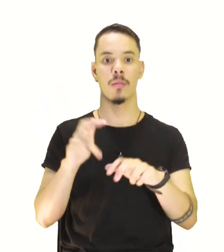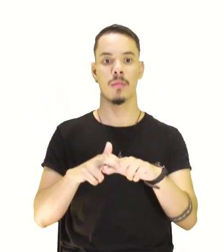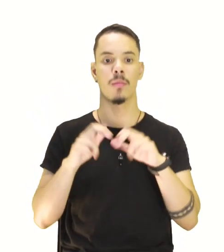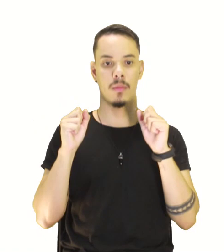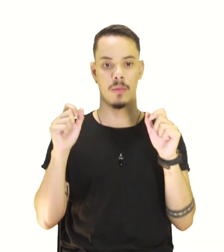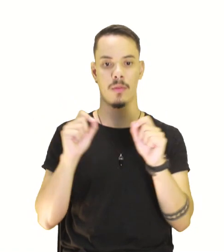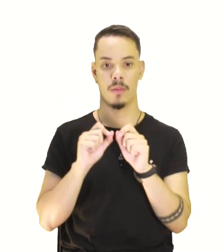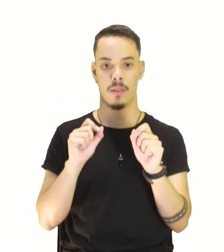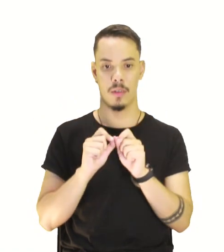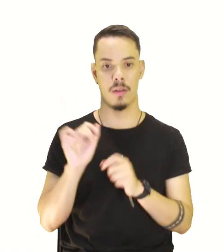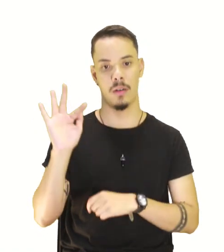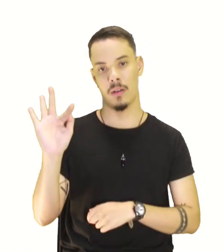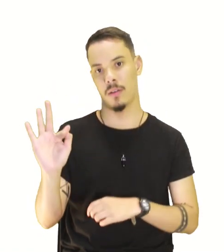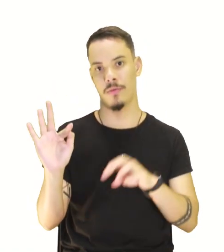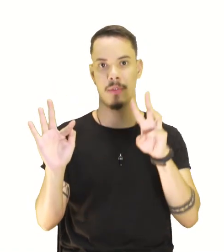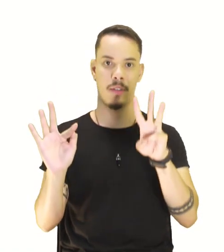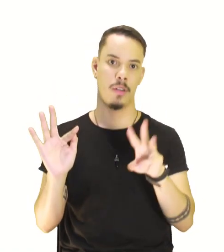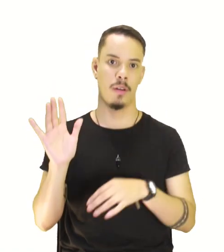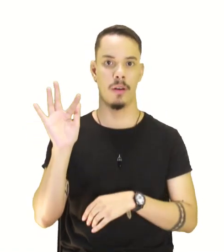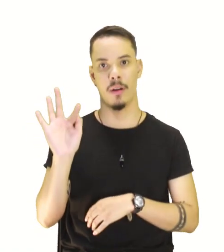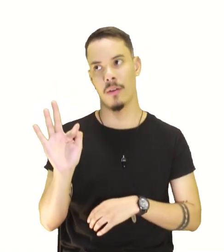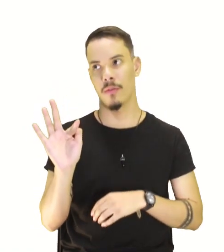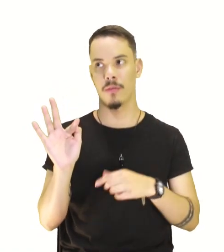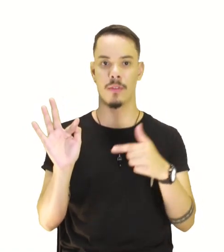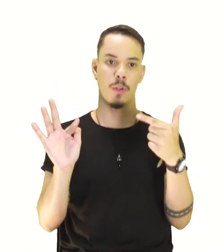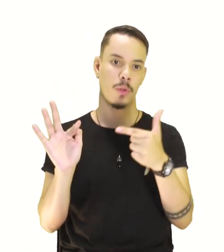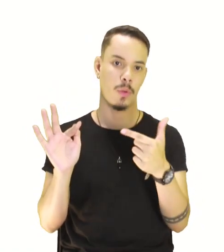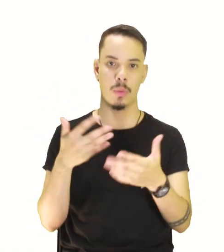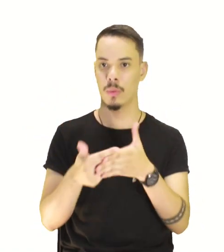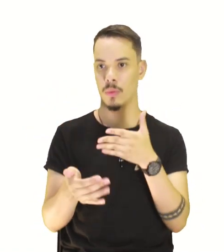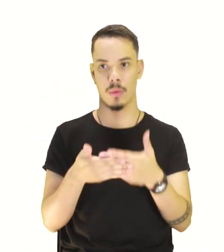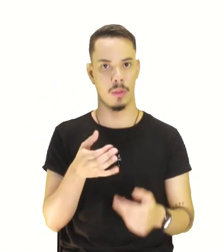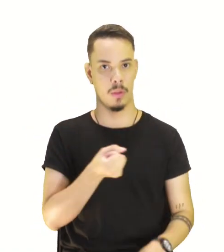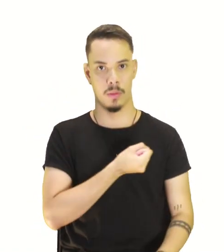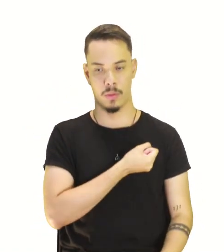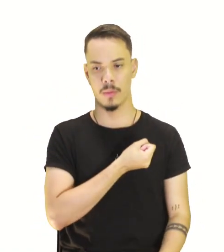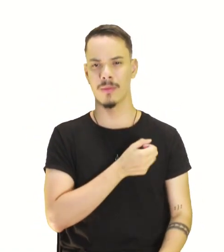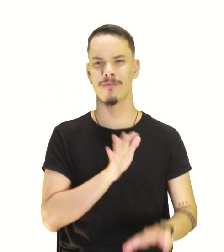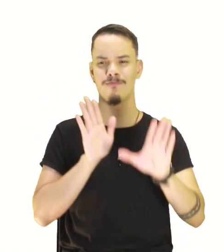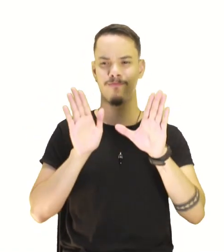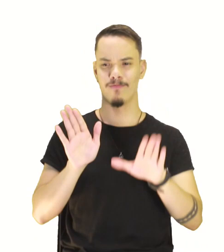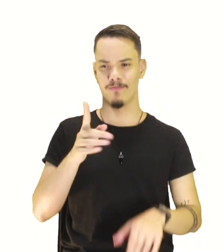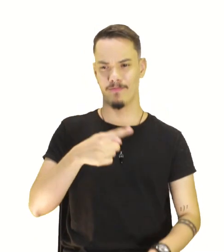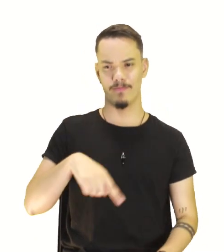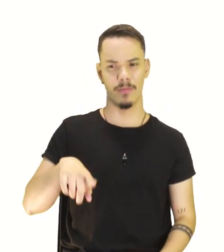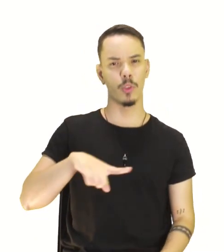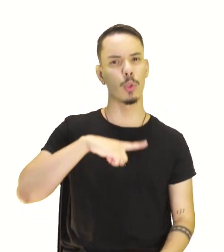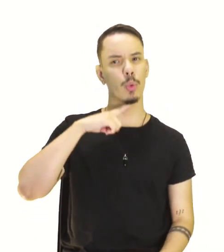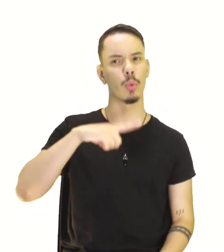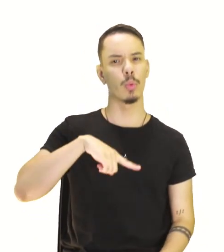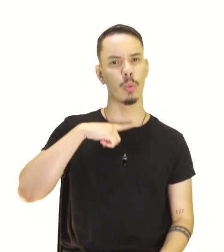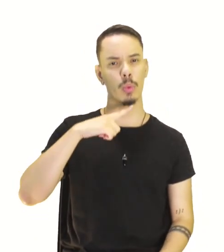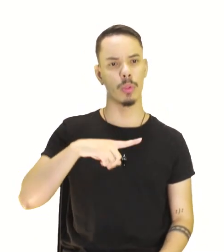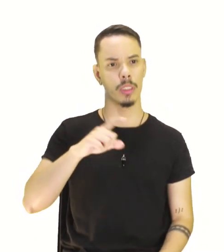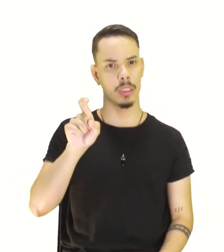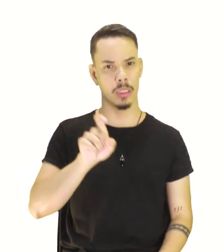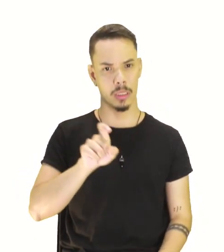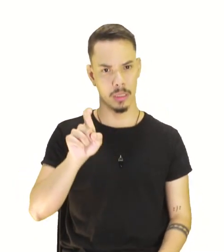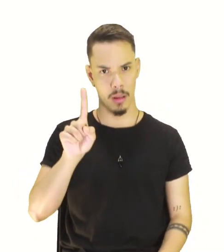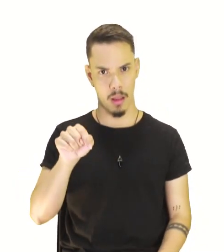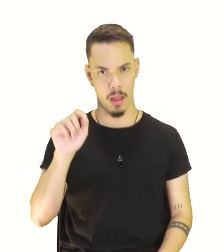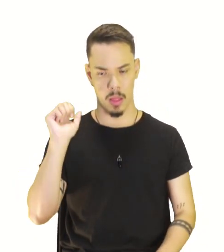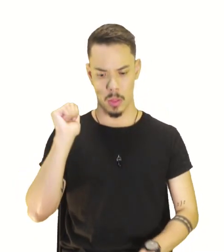f de 3, f de 2, f de 10, de qualquer valor. Daí tá? tem aluno lá se perguntando, esses valores de x são aqueles